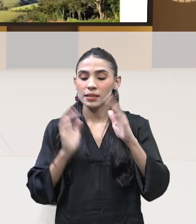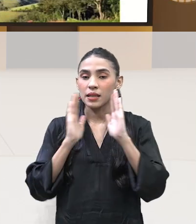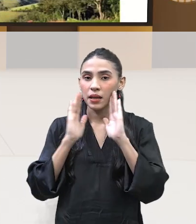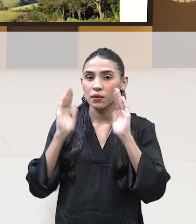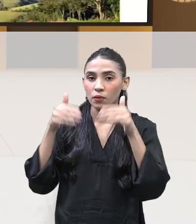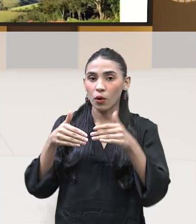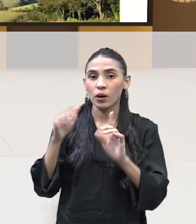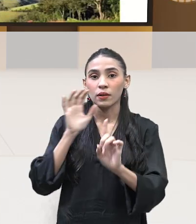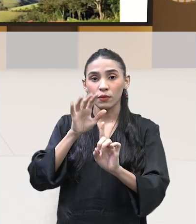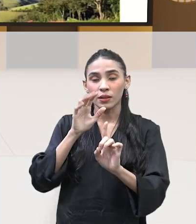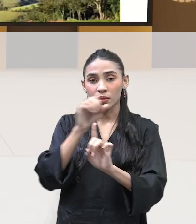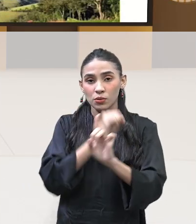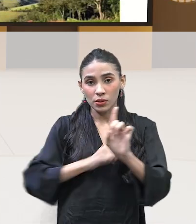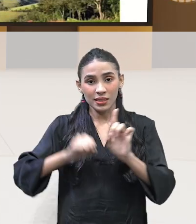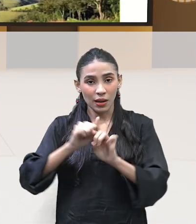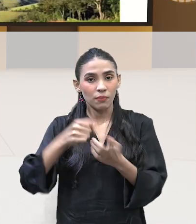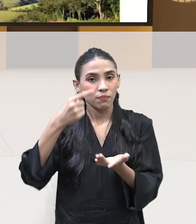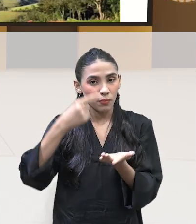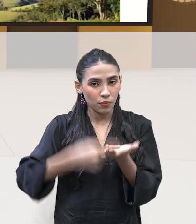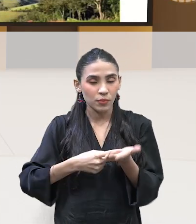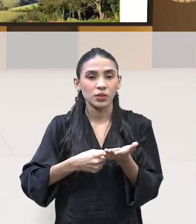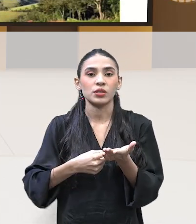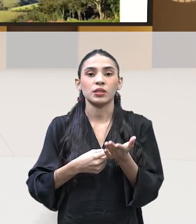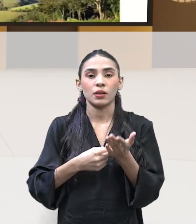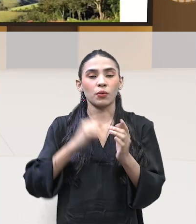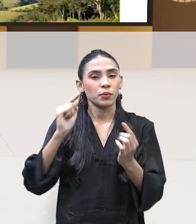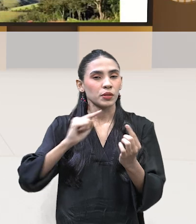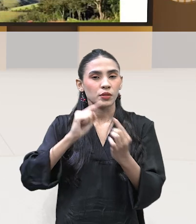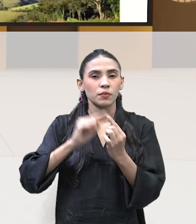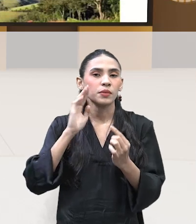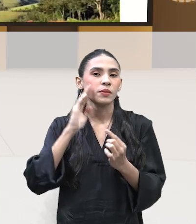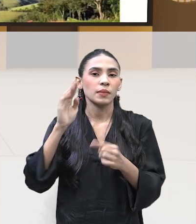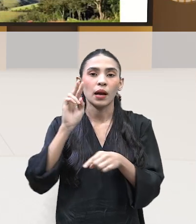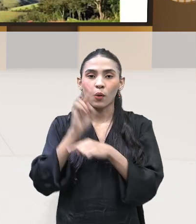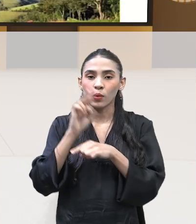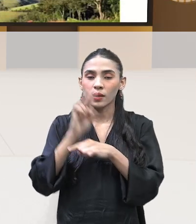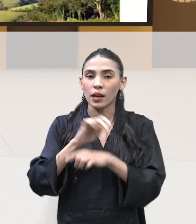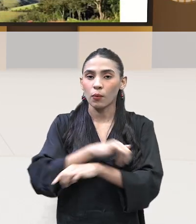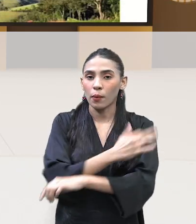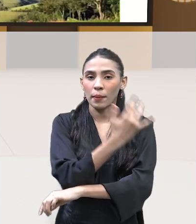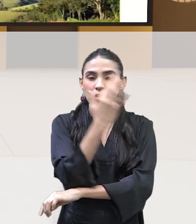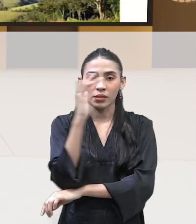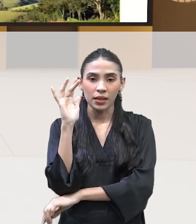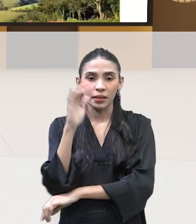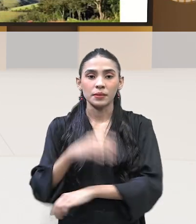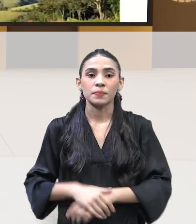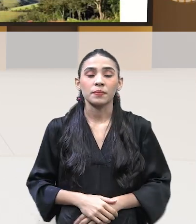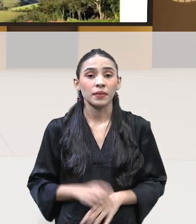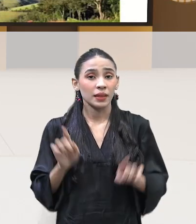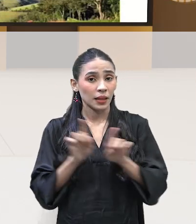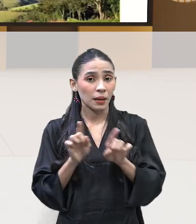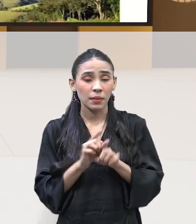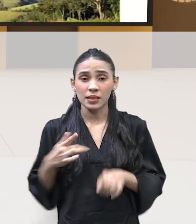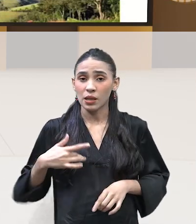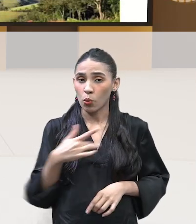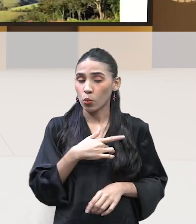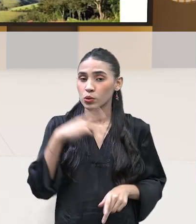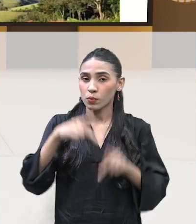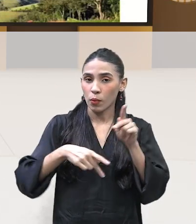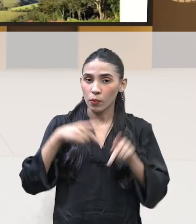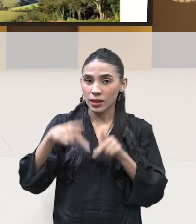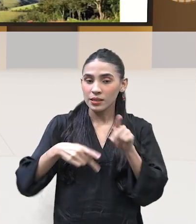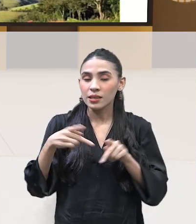impacto social, né? É comprometida com esse propósito, né, de cuidar do meio ambiente também e da saúde da